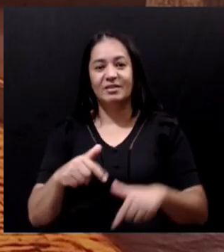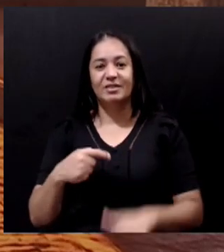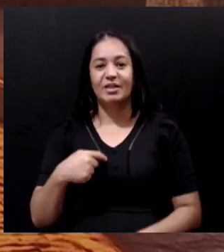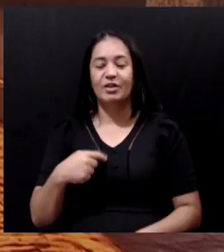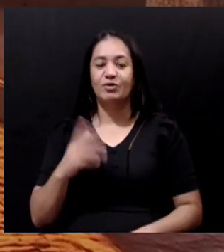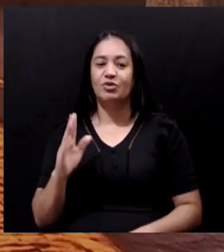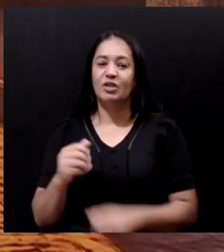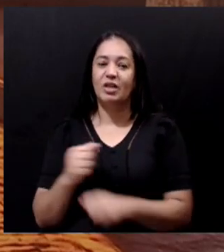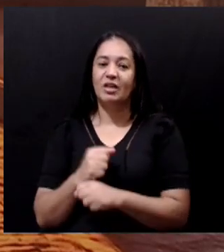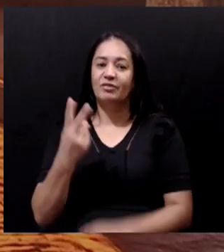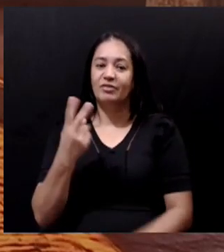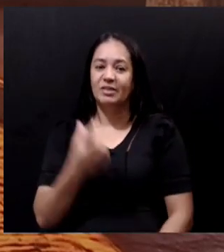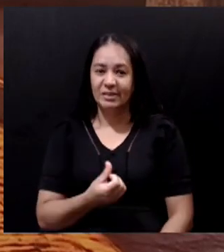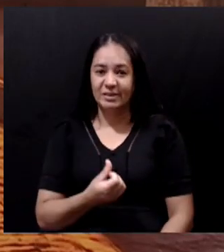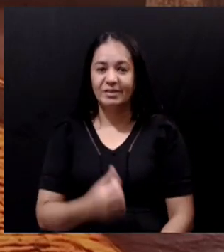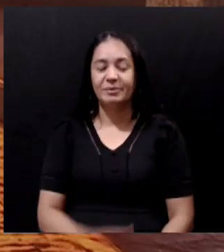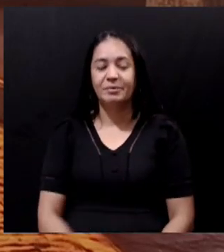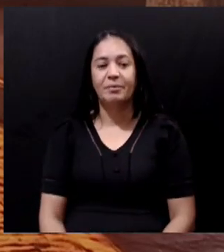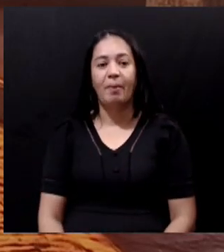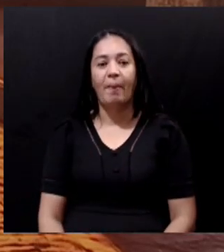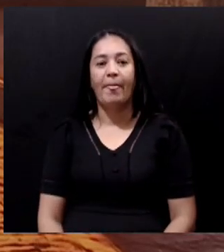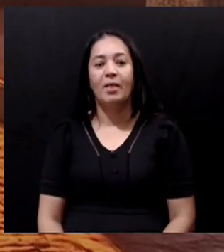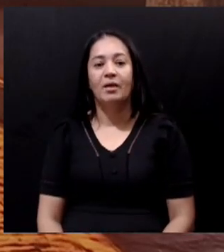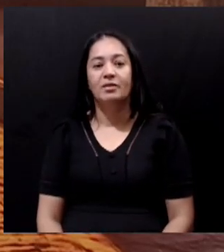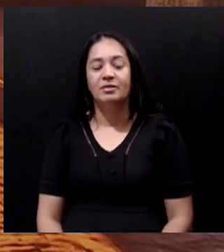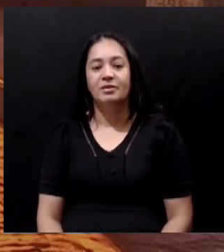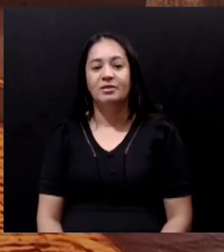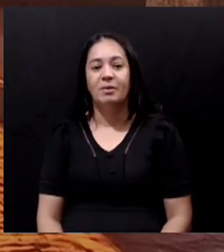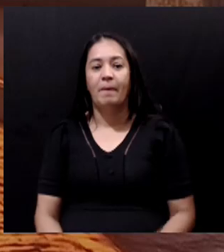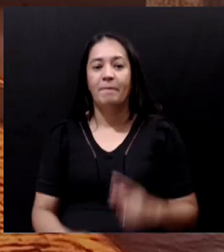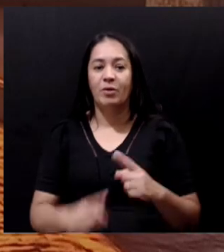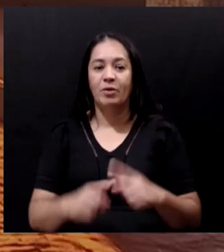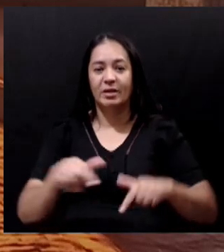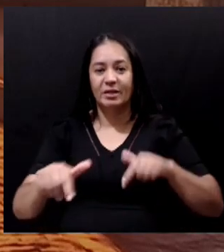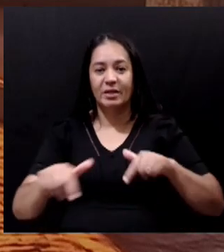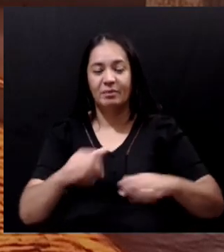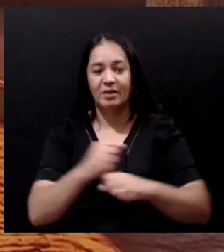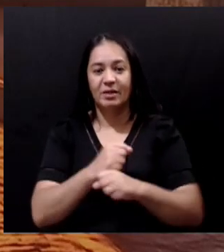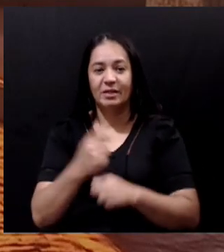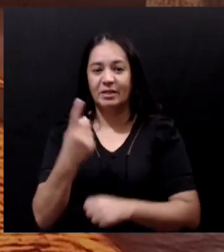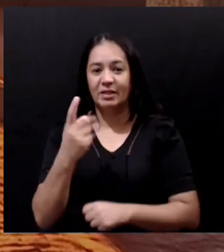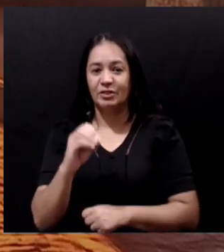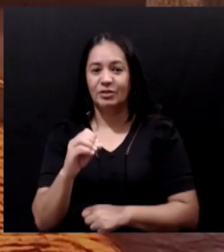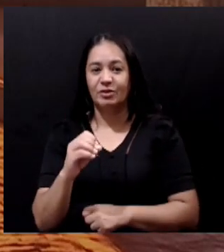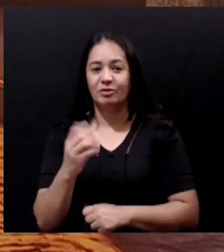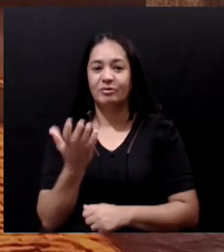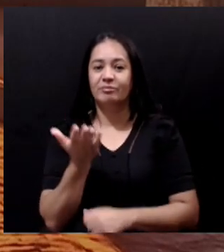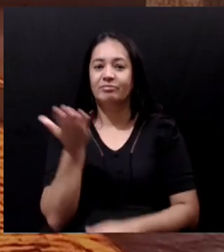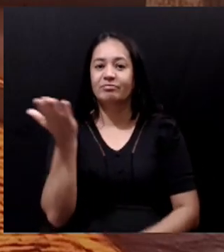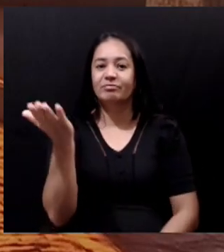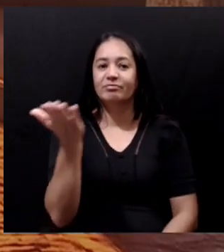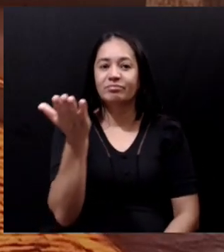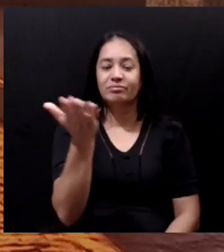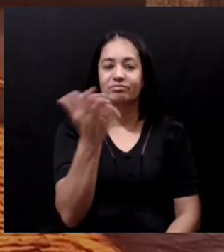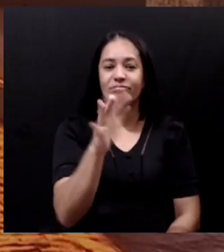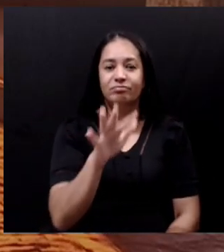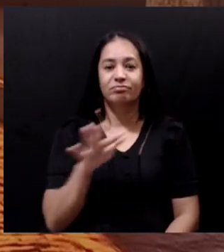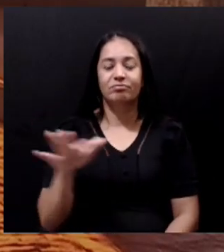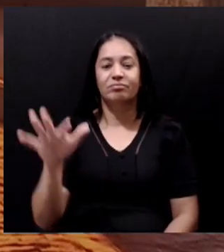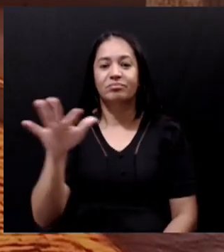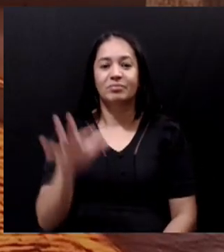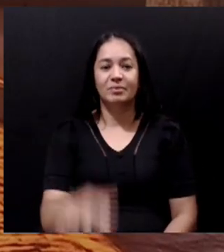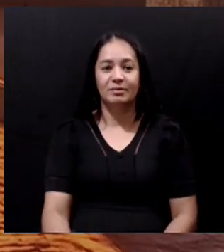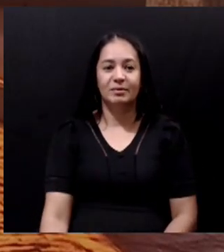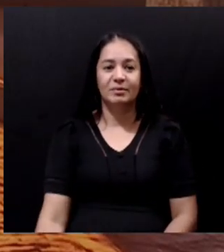já. Fiquei 10 anos trabalhando como garçom geral, né? E aí